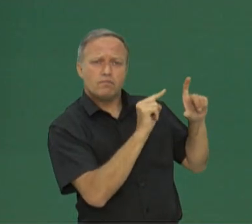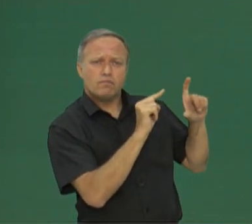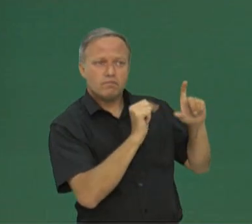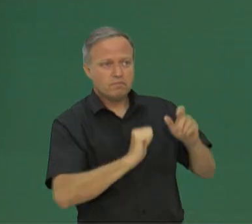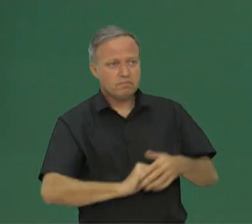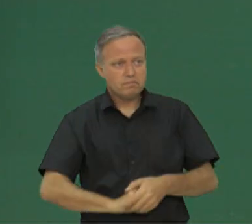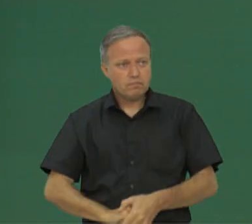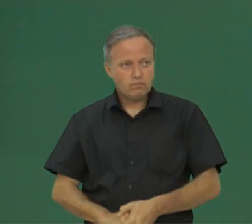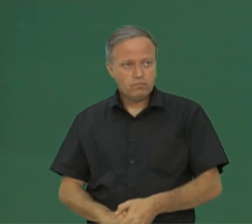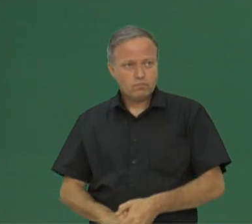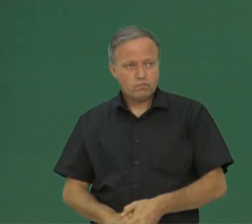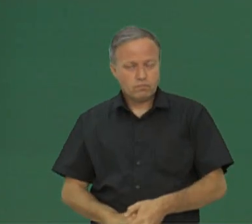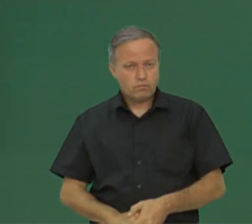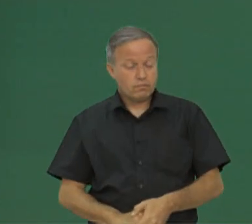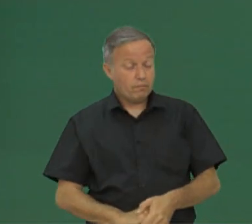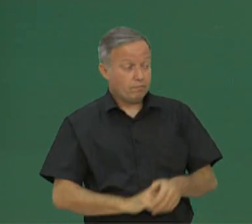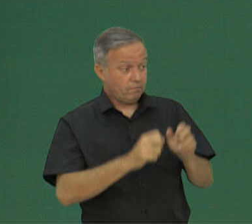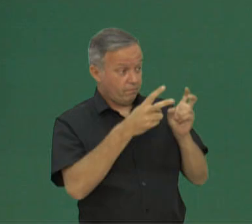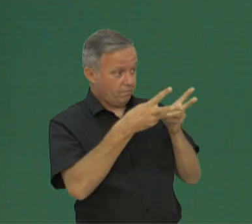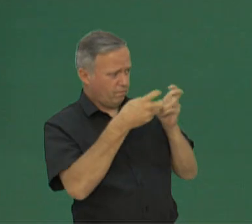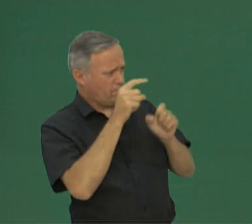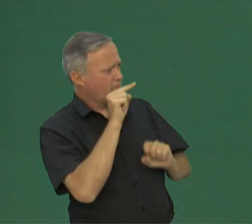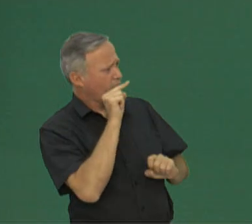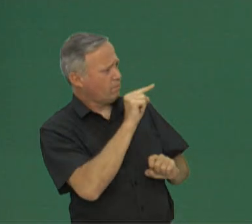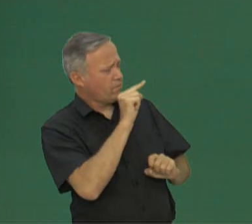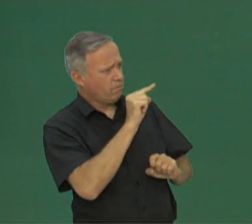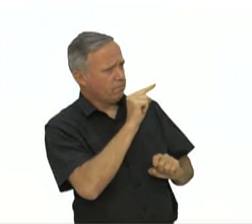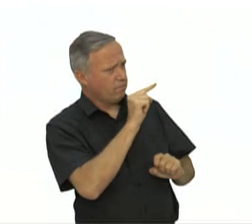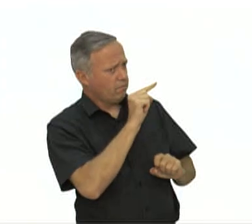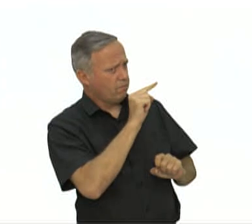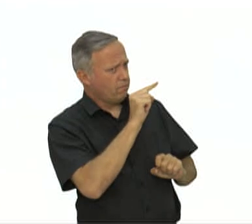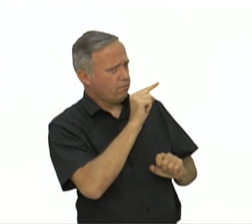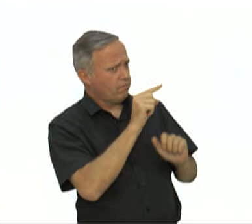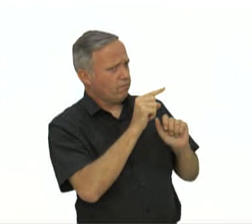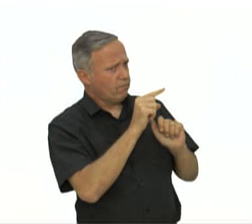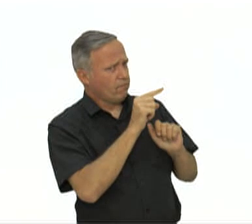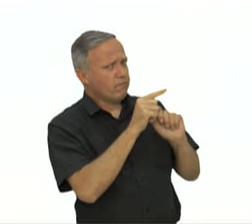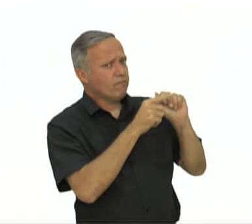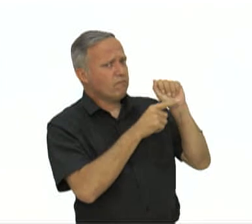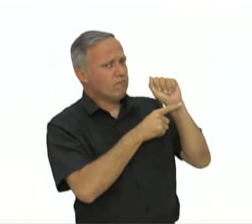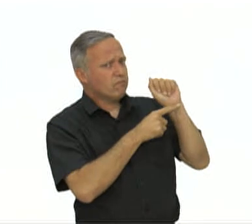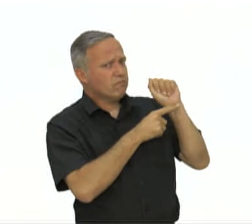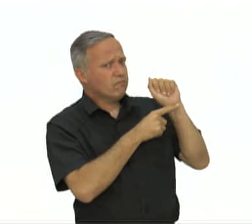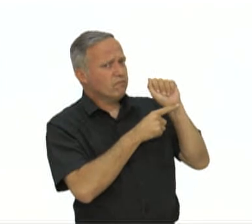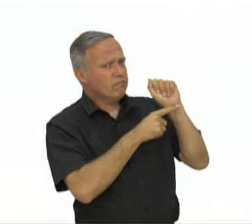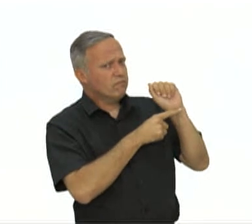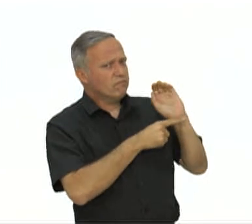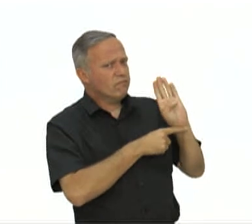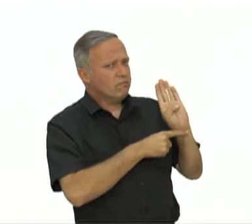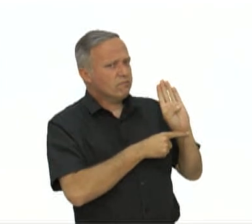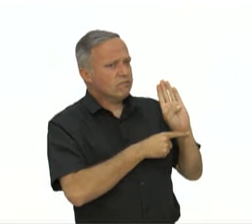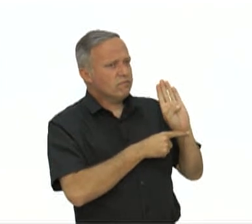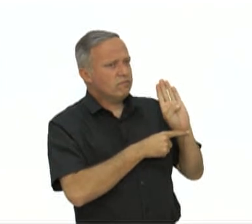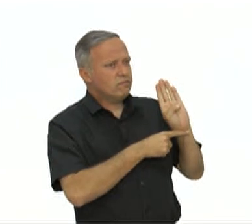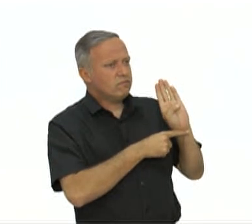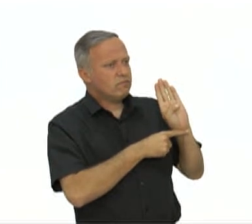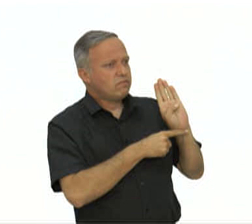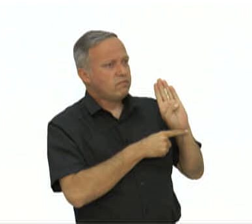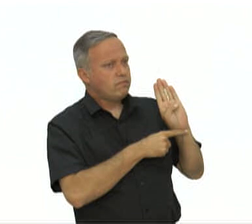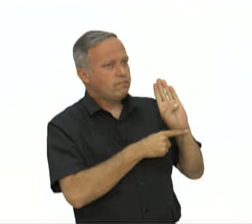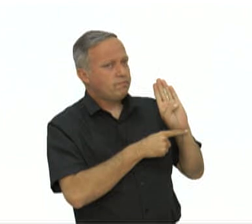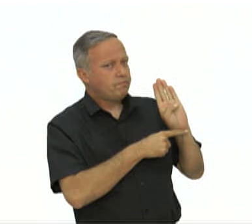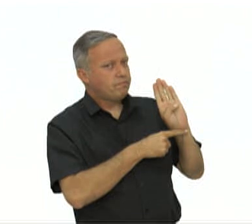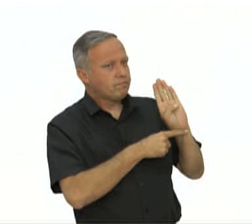então. Observando a imagem, podemos dizer que ela é considerada arte efêmera por ser momentânea ou ser